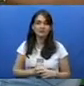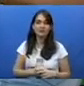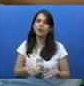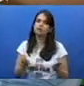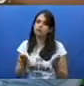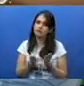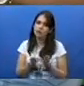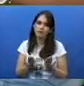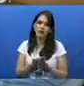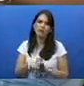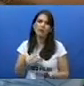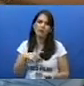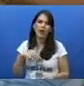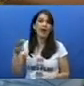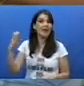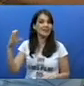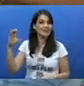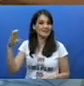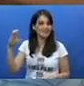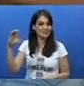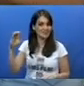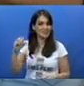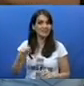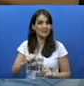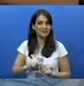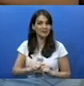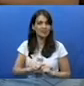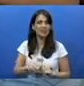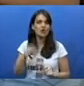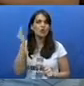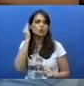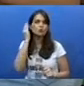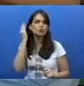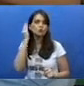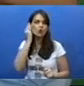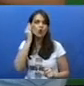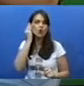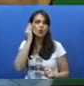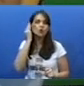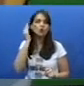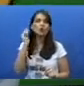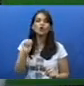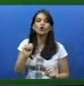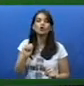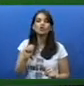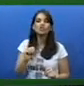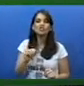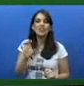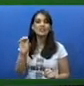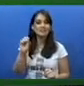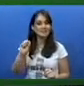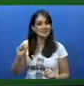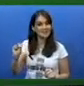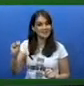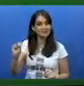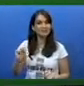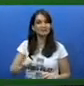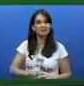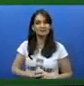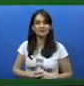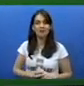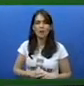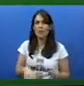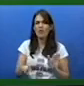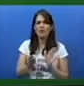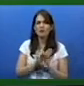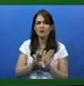importante, que dá à letra C o som de EC, né? Ou de S. Cedilha, por